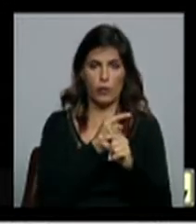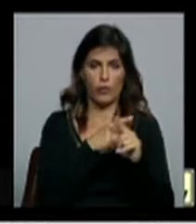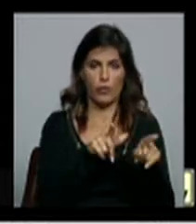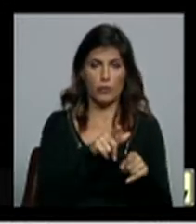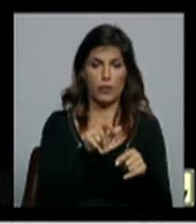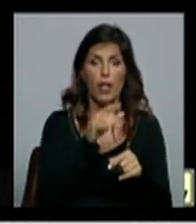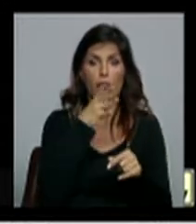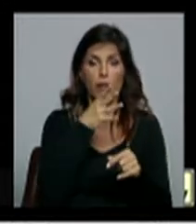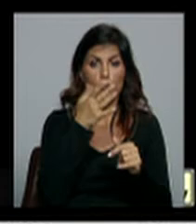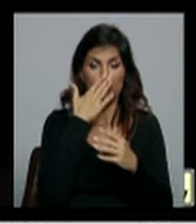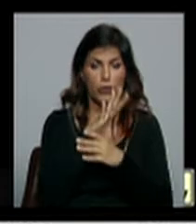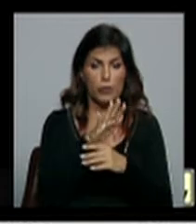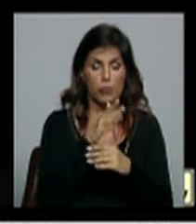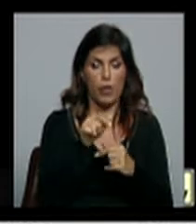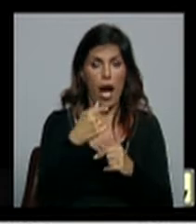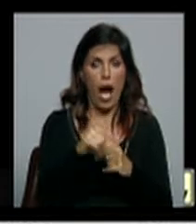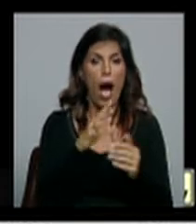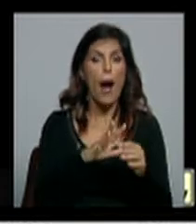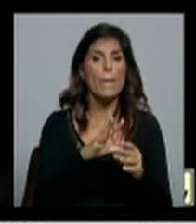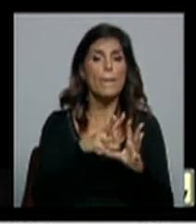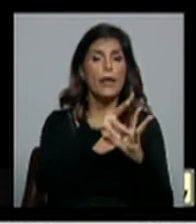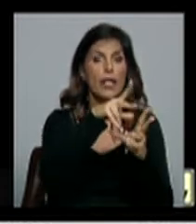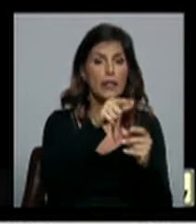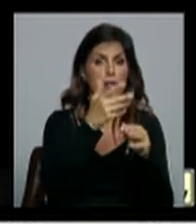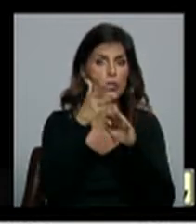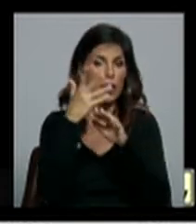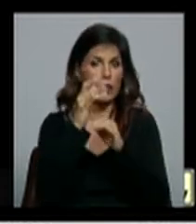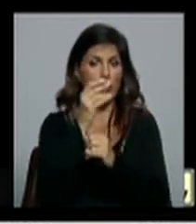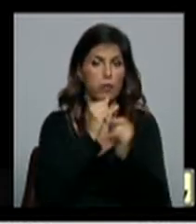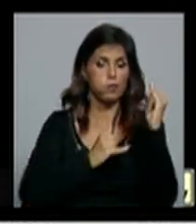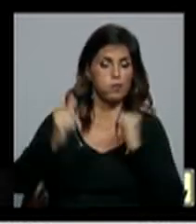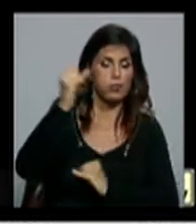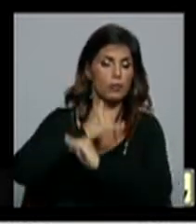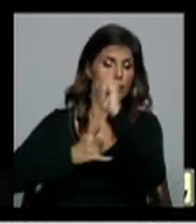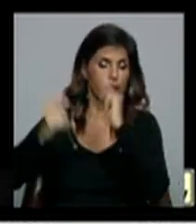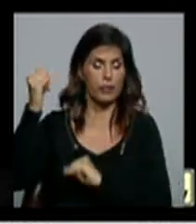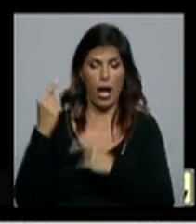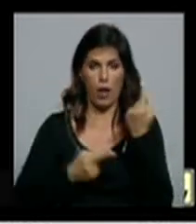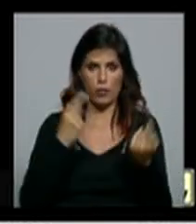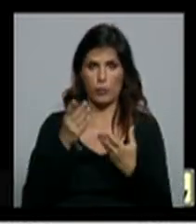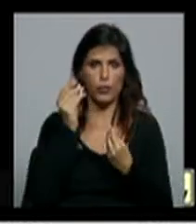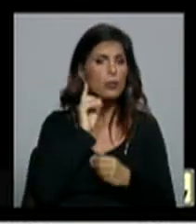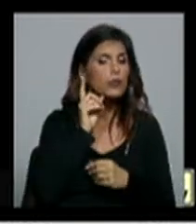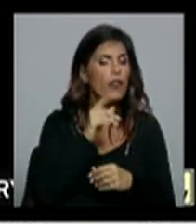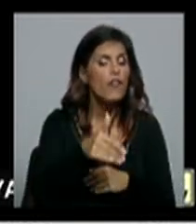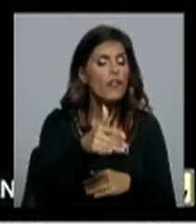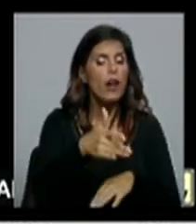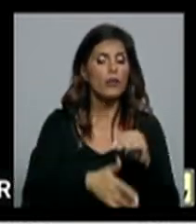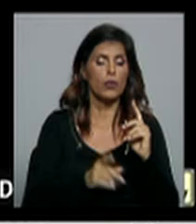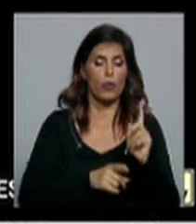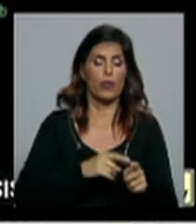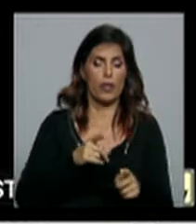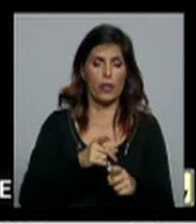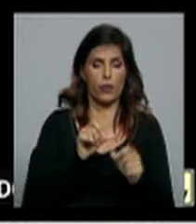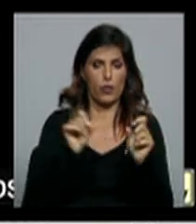diz-nos, por exemplo, que há planetas que vão sair de órbita e há outros que vão trocar de órbita. E isto é fundamental para percebermos também o que vai acontecer no nosso próprio sistema solar.